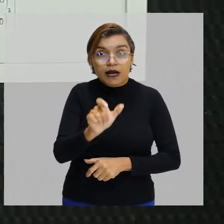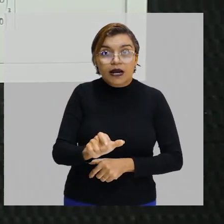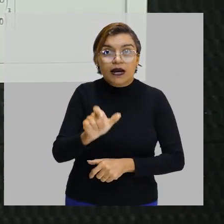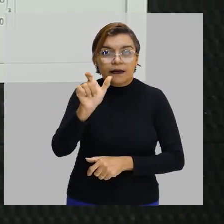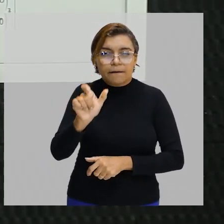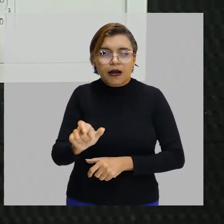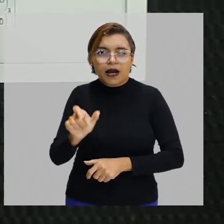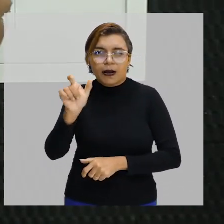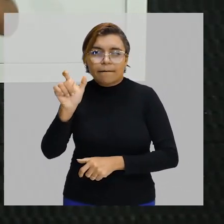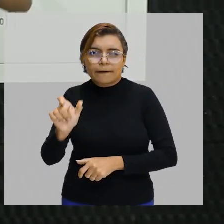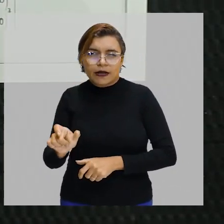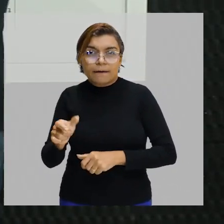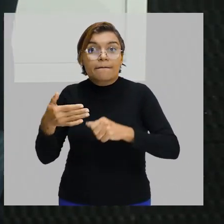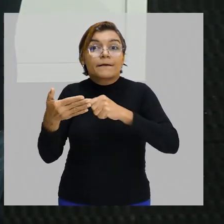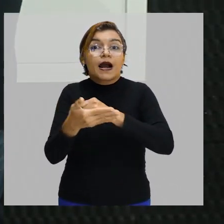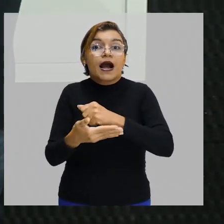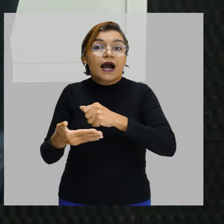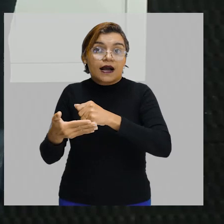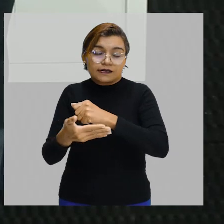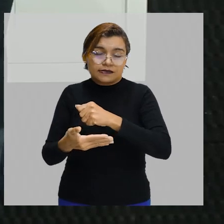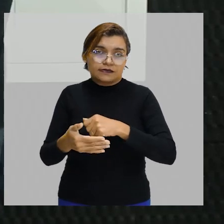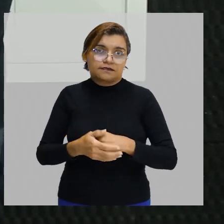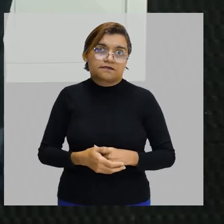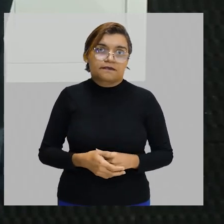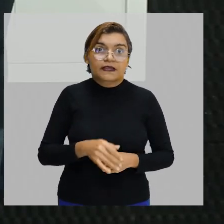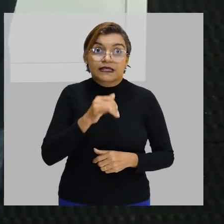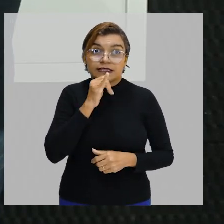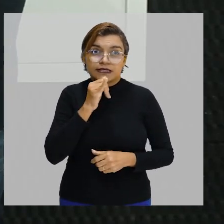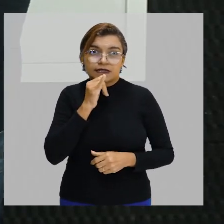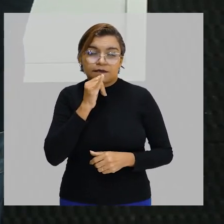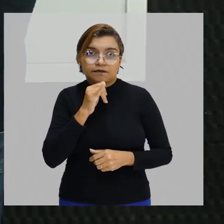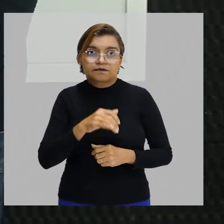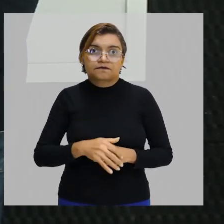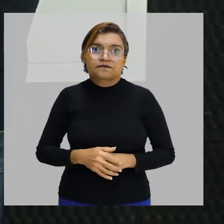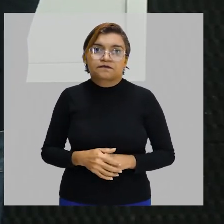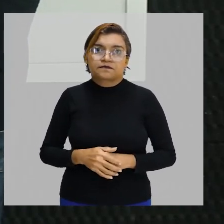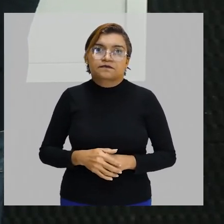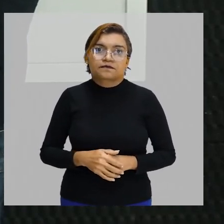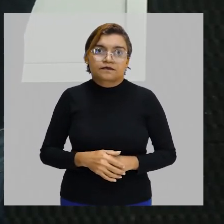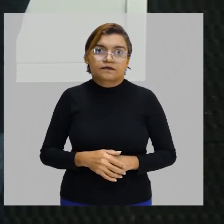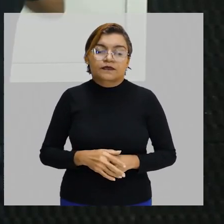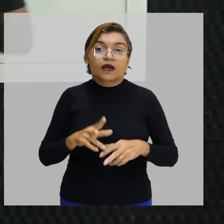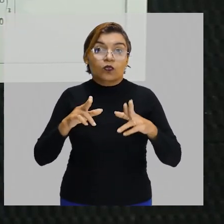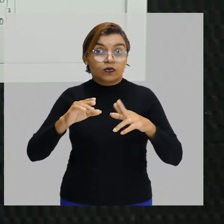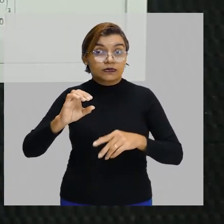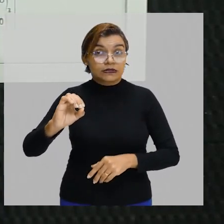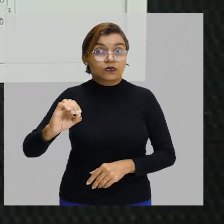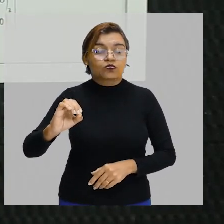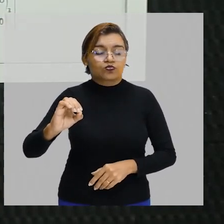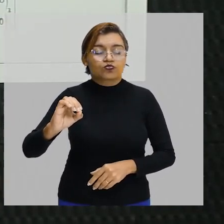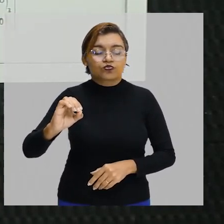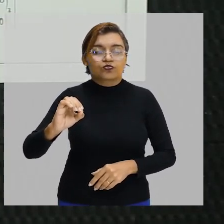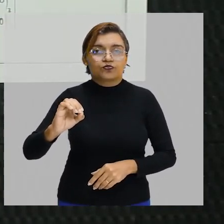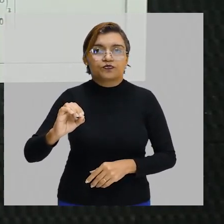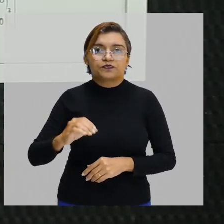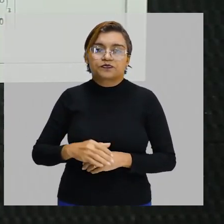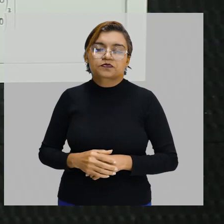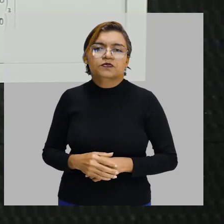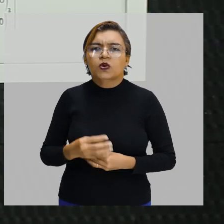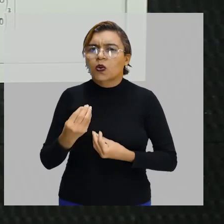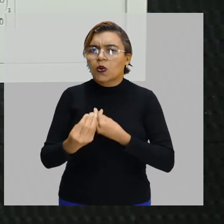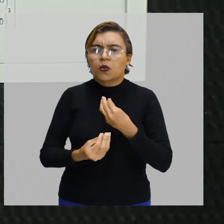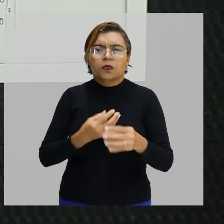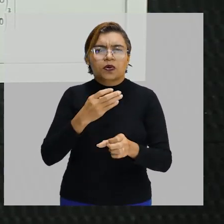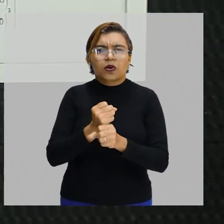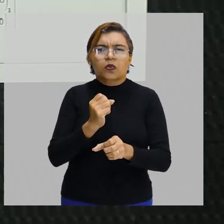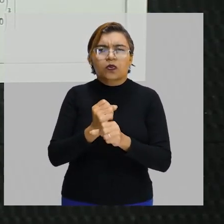Tá? Então, esse determinante aqui, dessa matriz de Vandermonde, é igual a zero. Certo? E como é que eu calculo